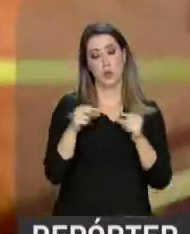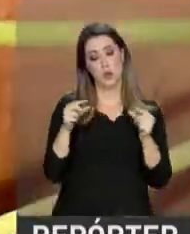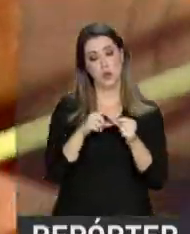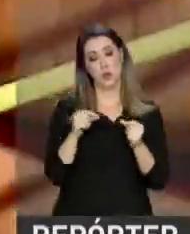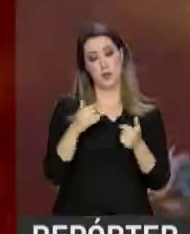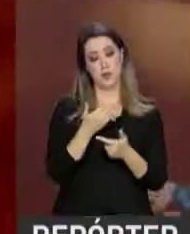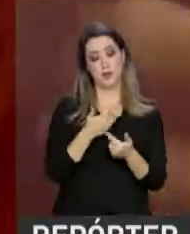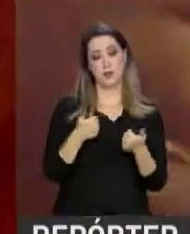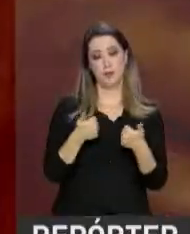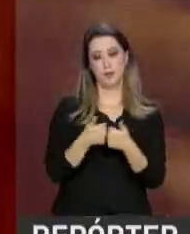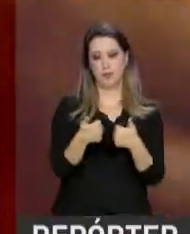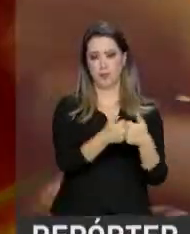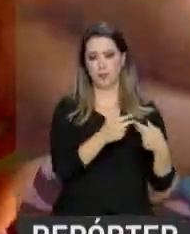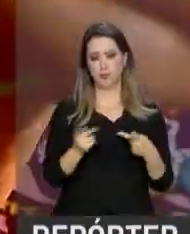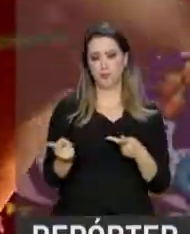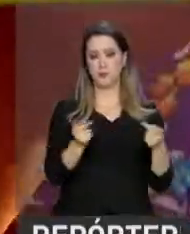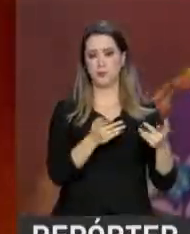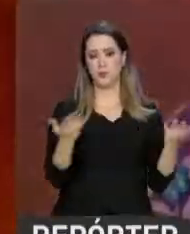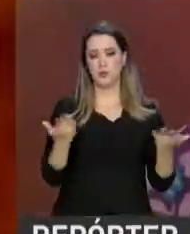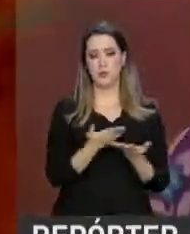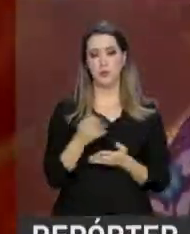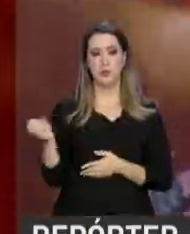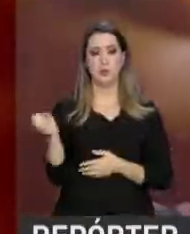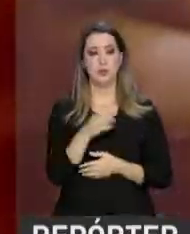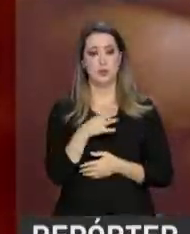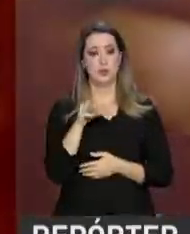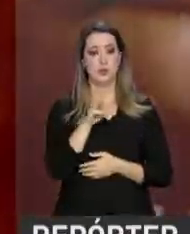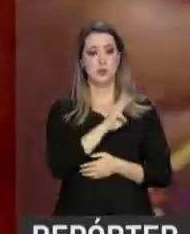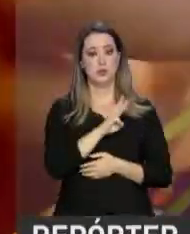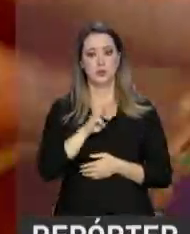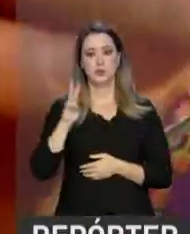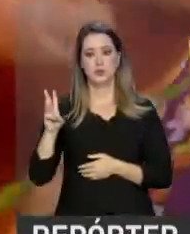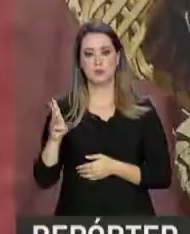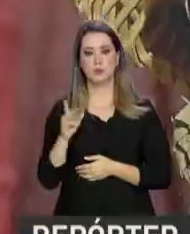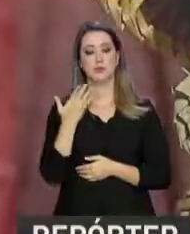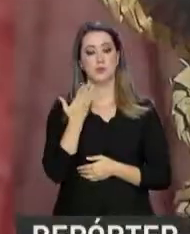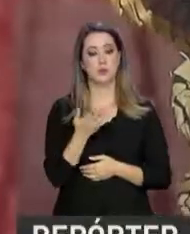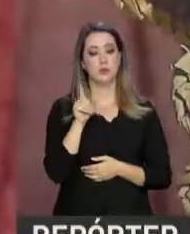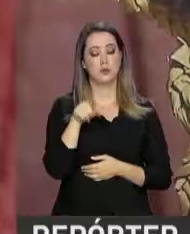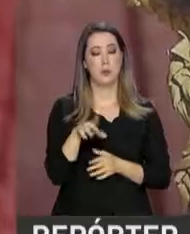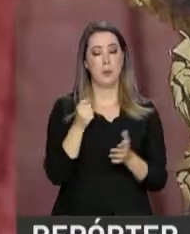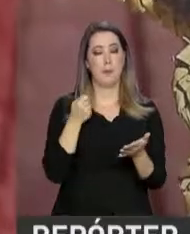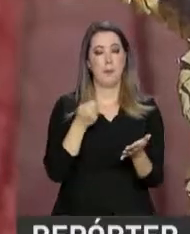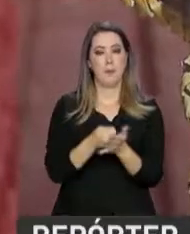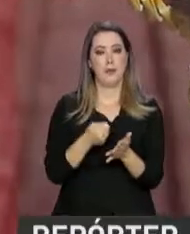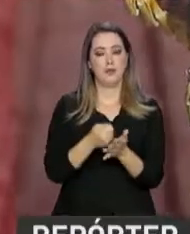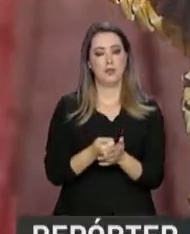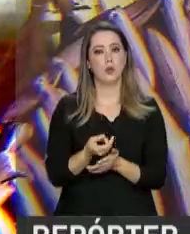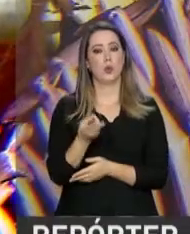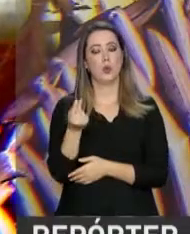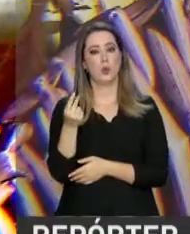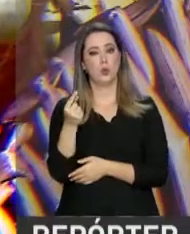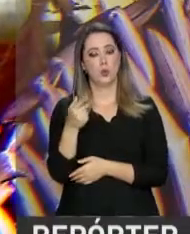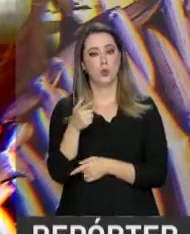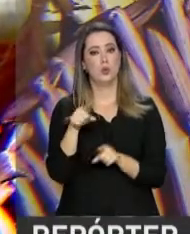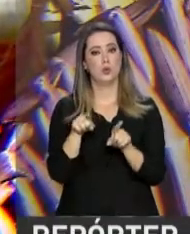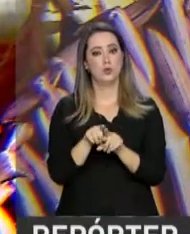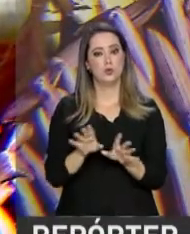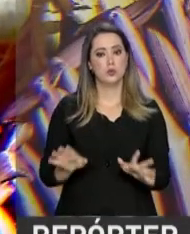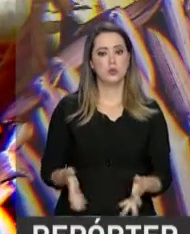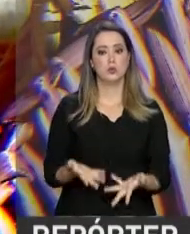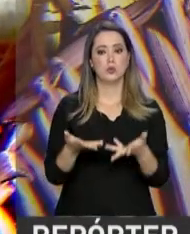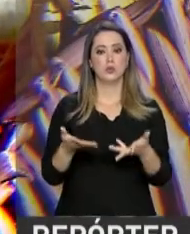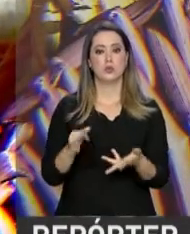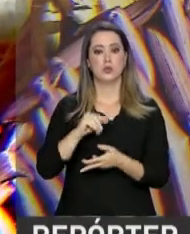possibilidade surge agora com a implantação de um portal na internet financiado com recursos de incentivos fiscais